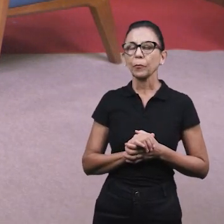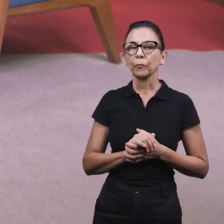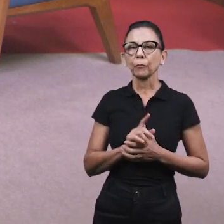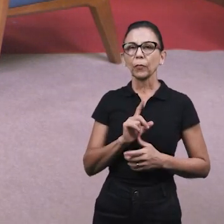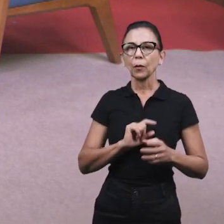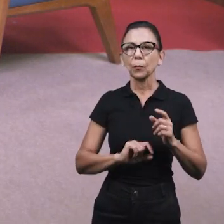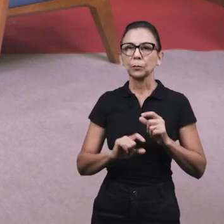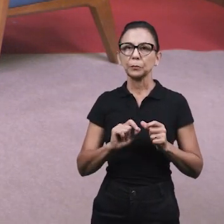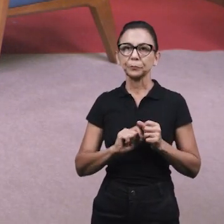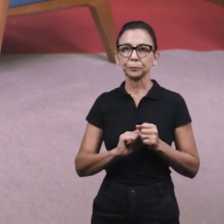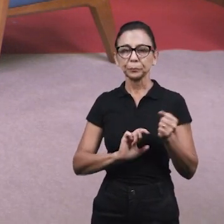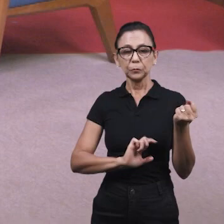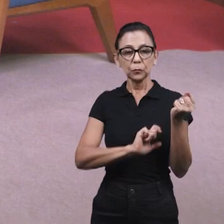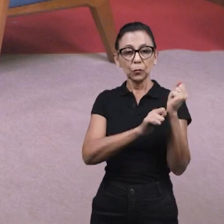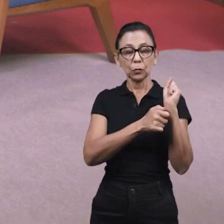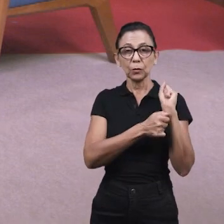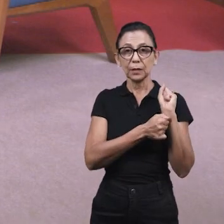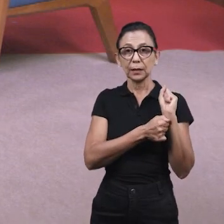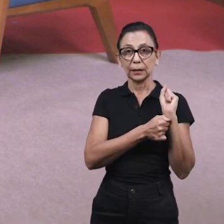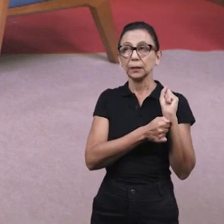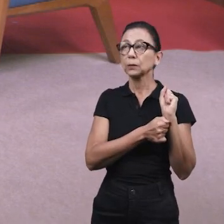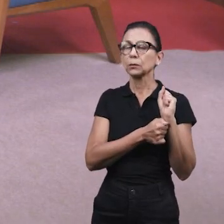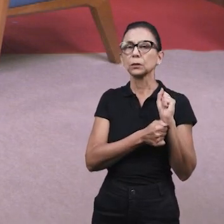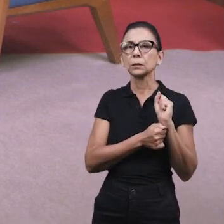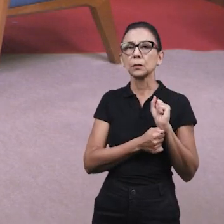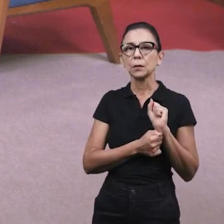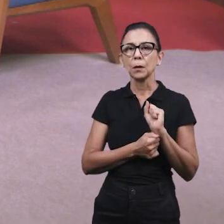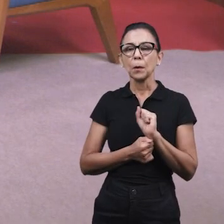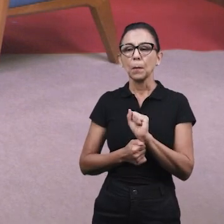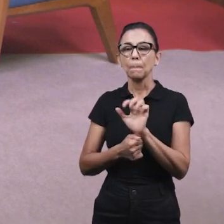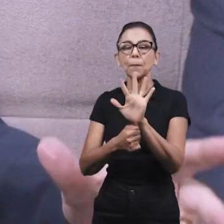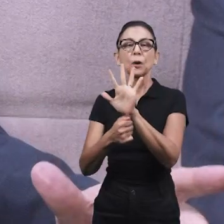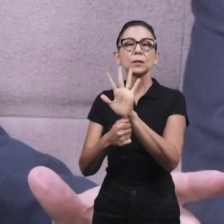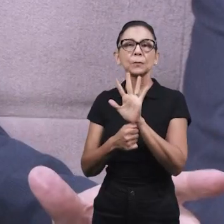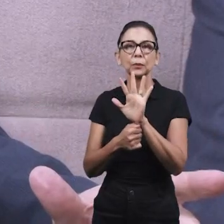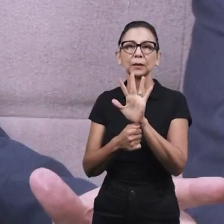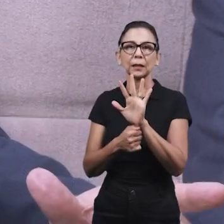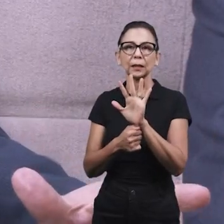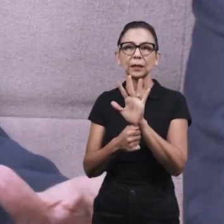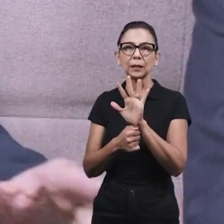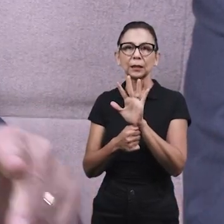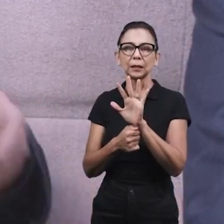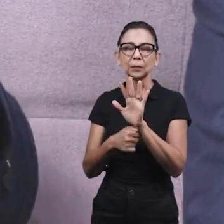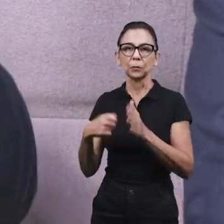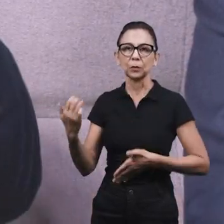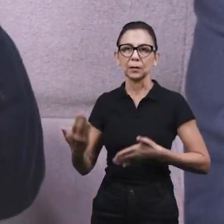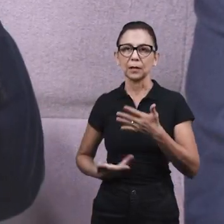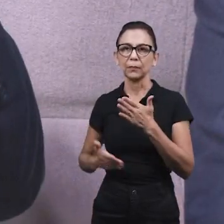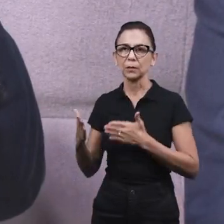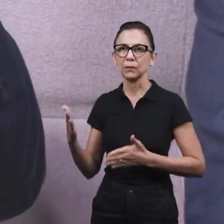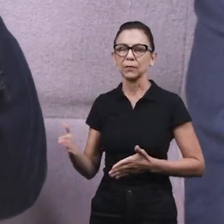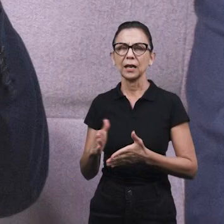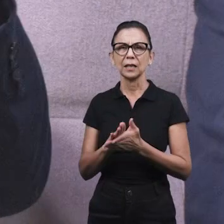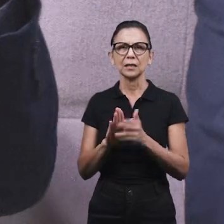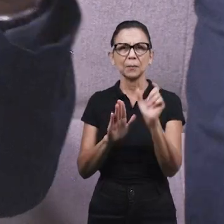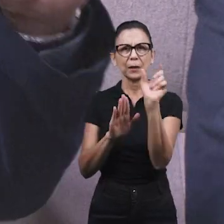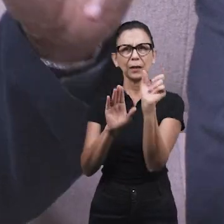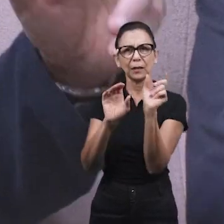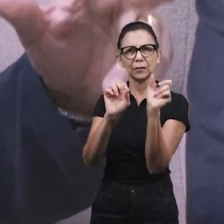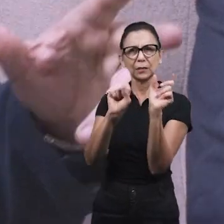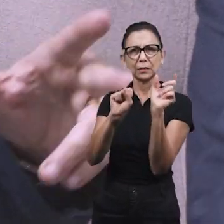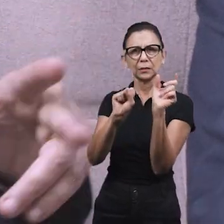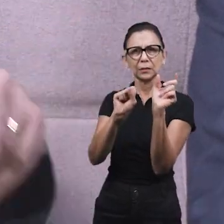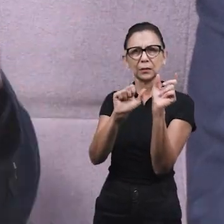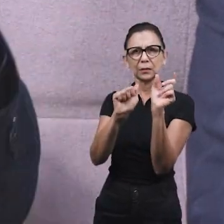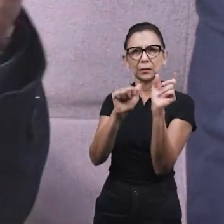santos. Porque muitos que nos assistem não têm um conhecimento da palavra e têm uma ideia assim de